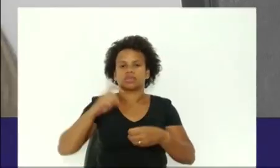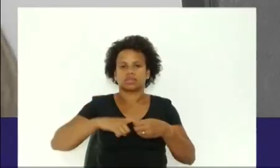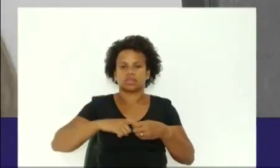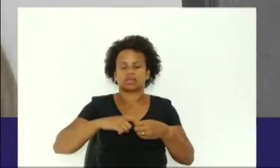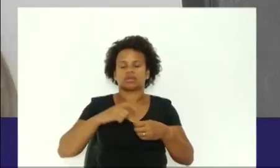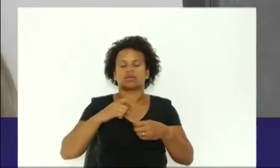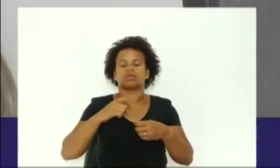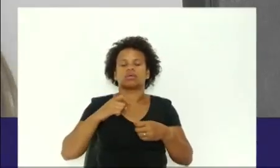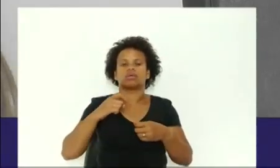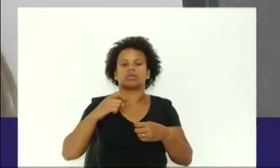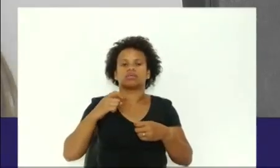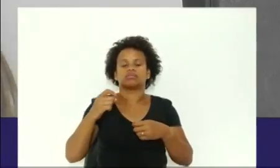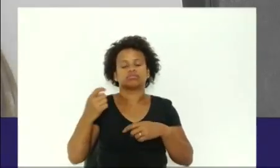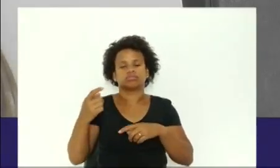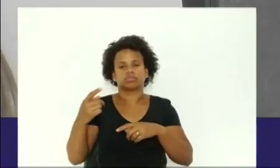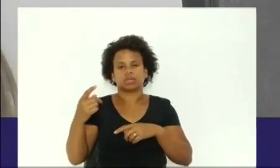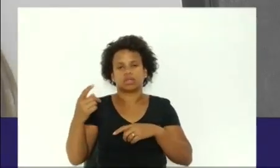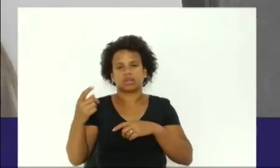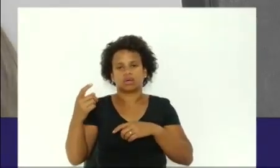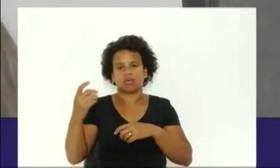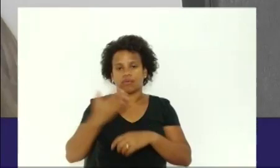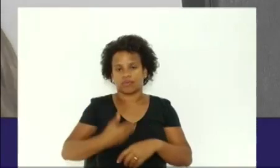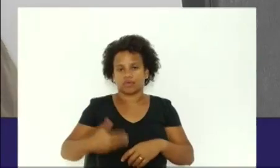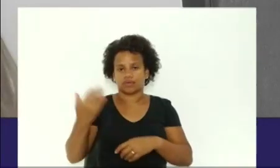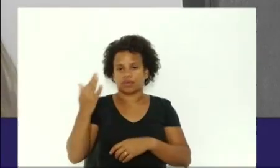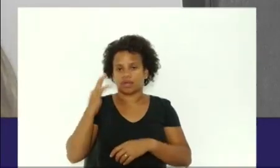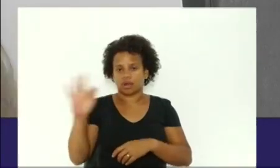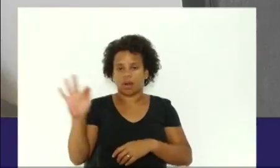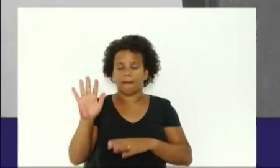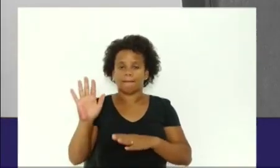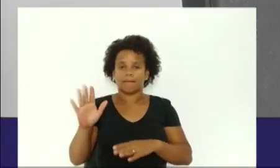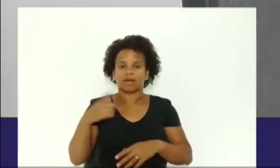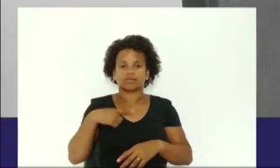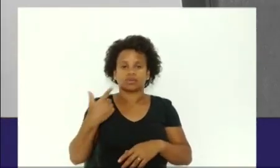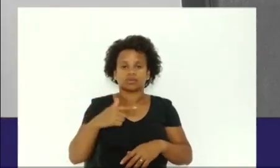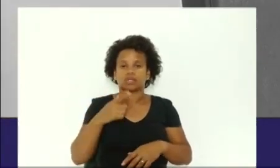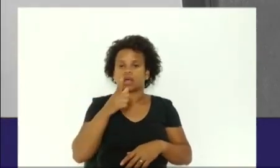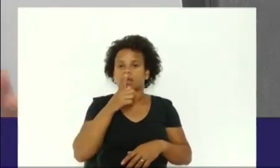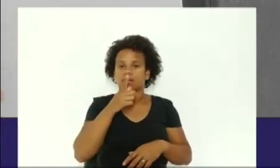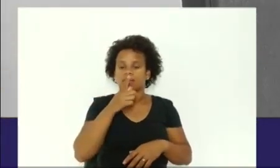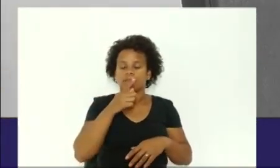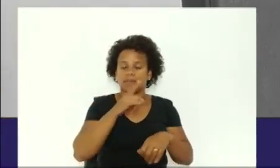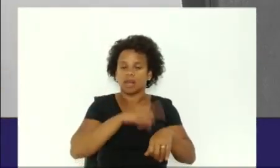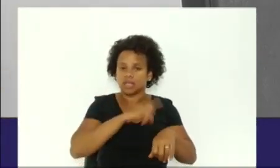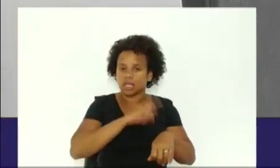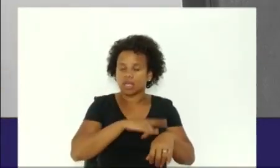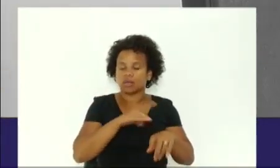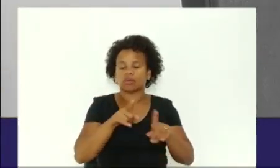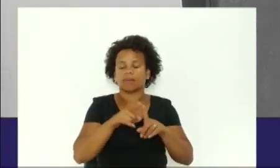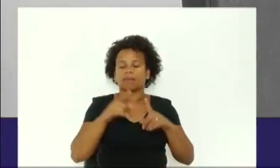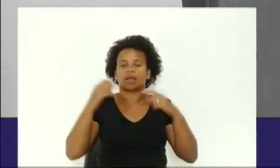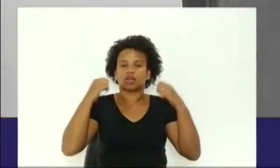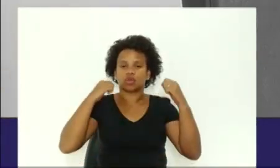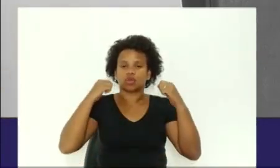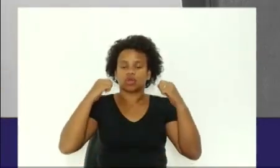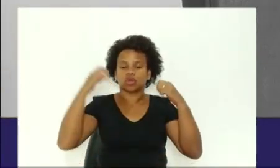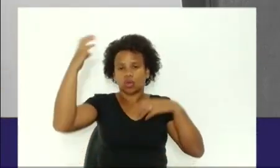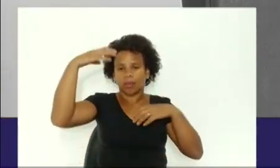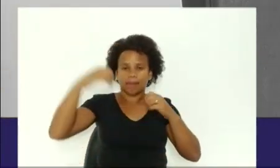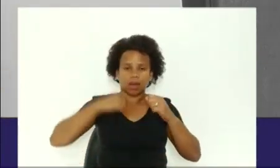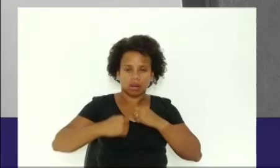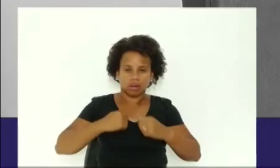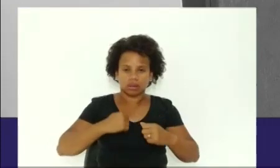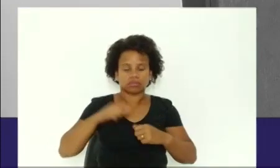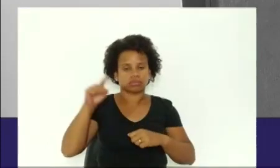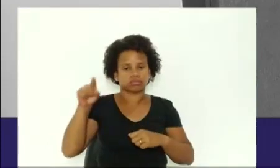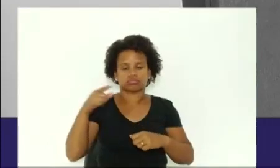de vestiários e sanitários específicos para a referida quadra. De maneira que há 13 anos, os usuários de esportes das mais